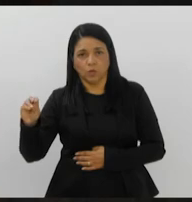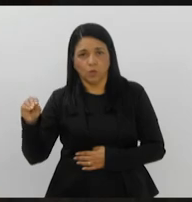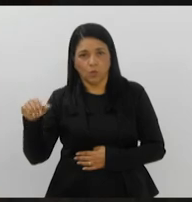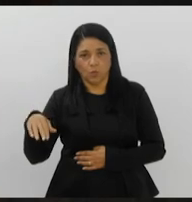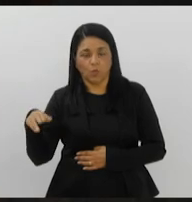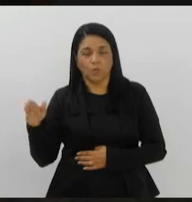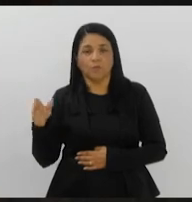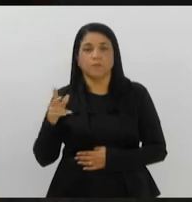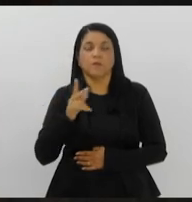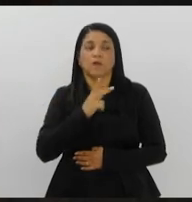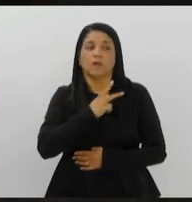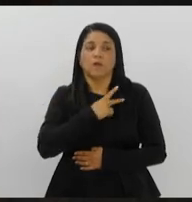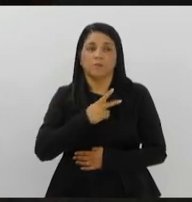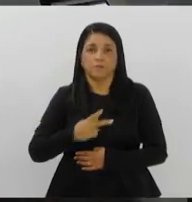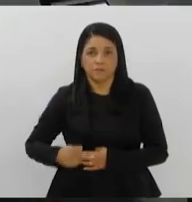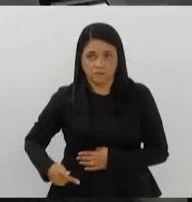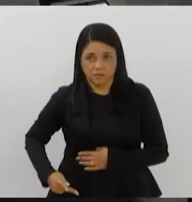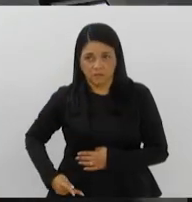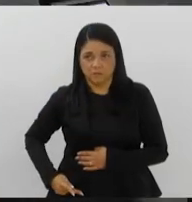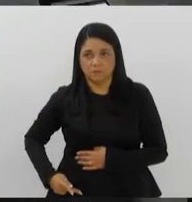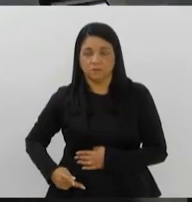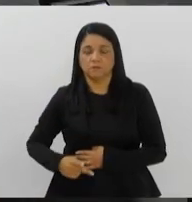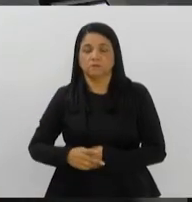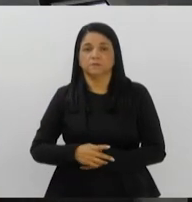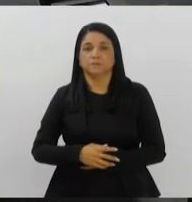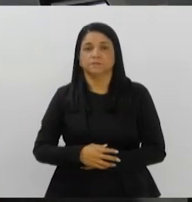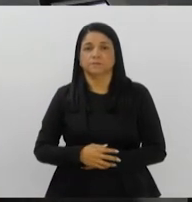A presidência